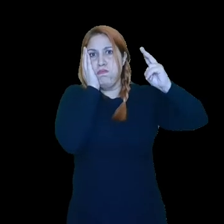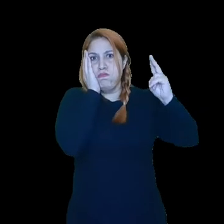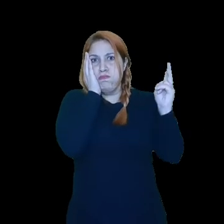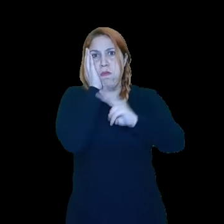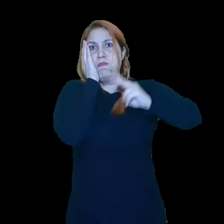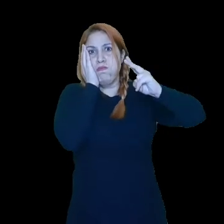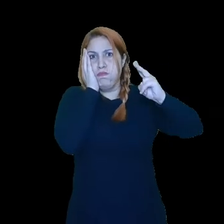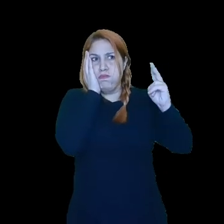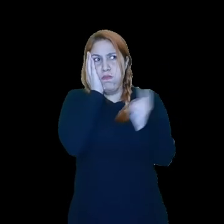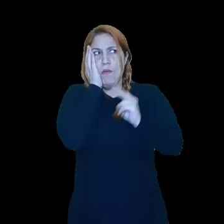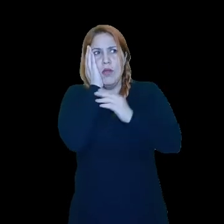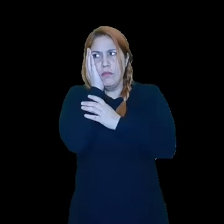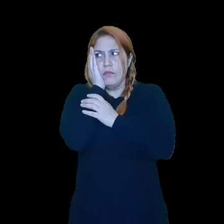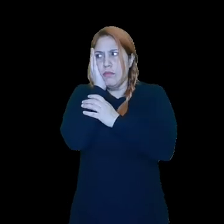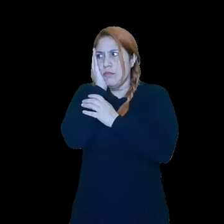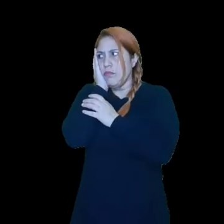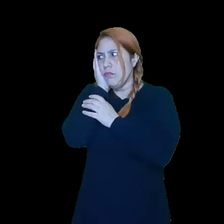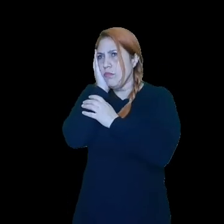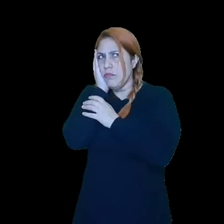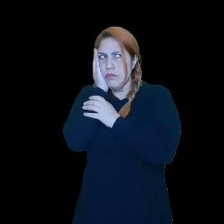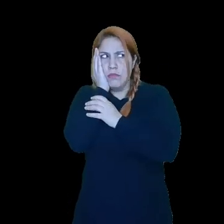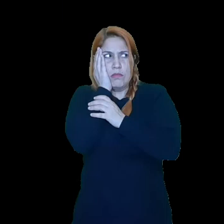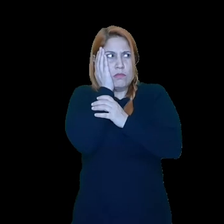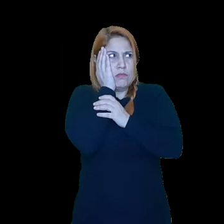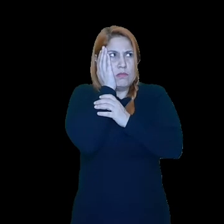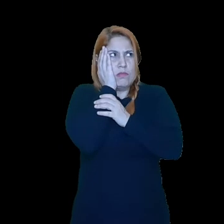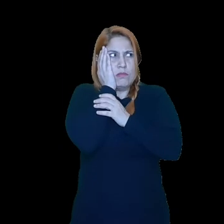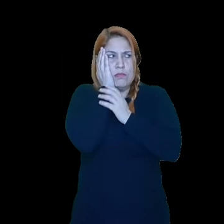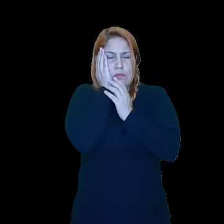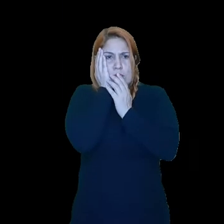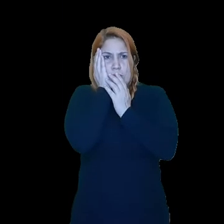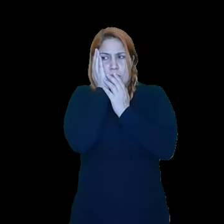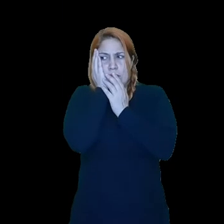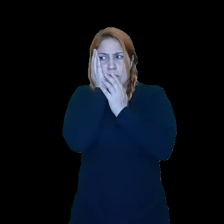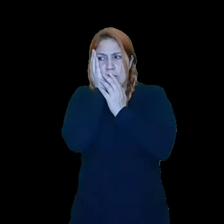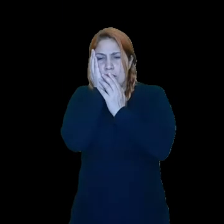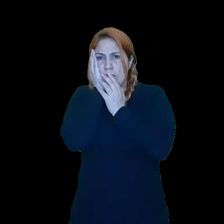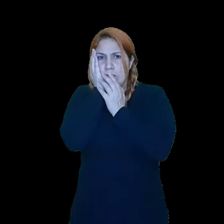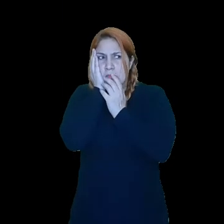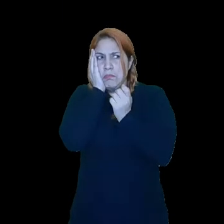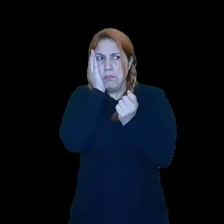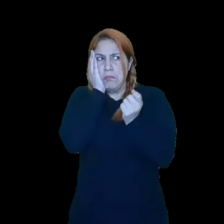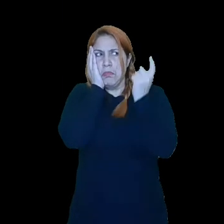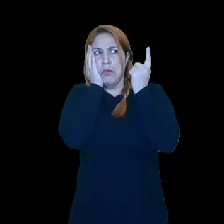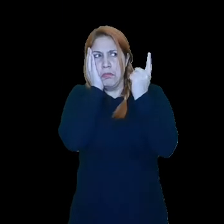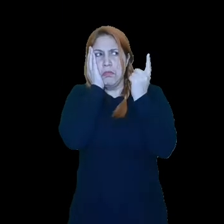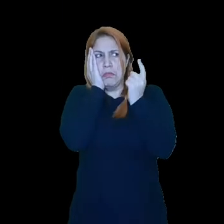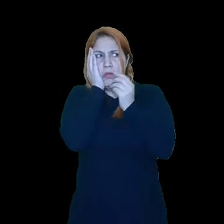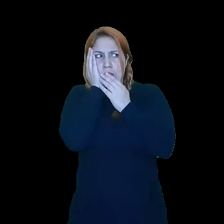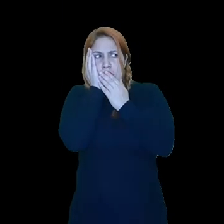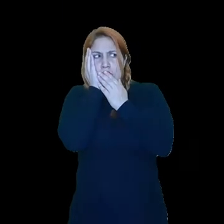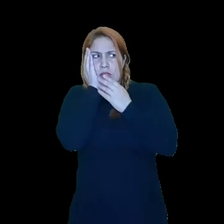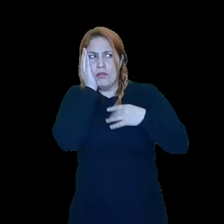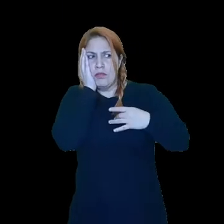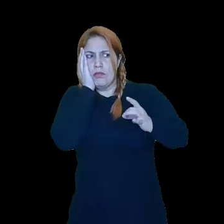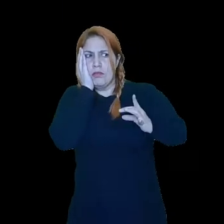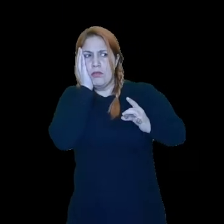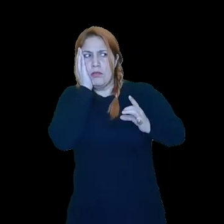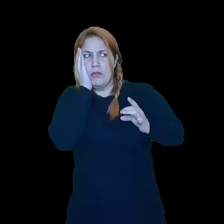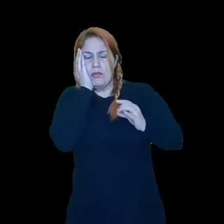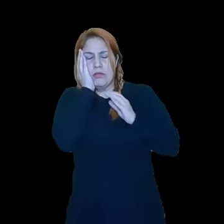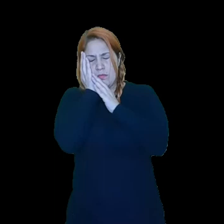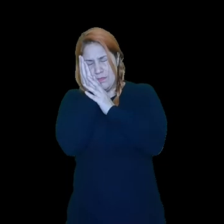e de fora vinham uns ruídos muito estranhos, de meter medo em qualquer um.